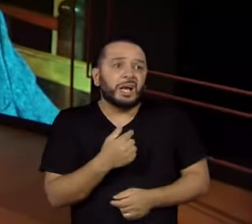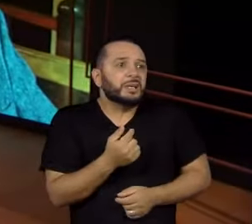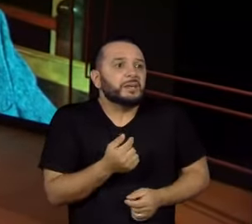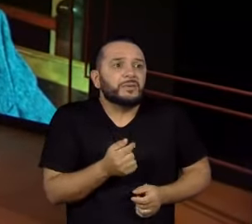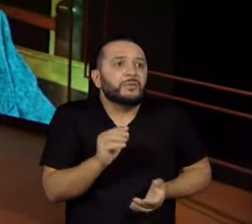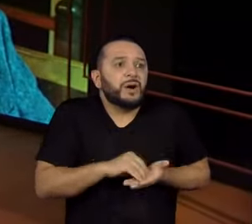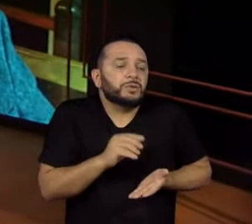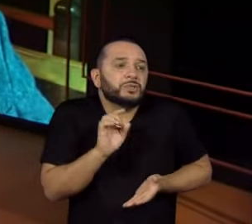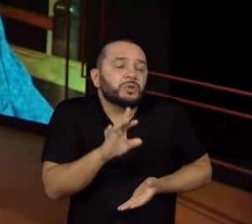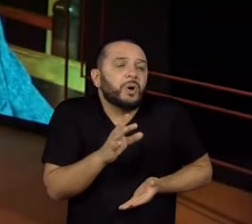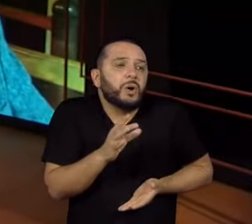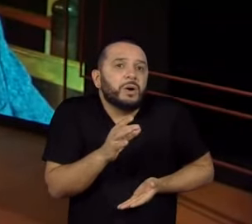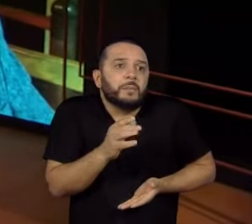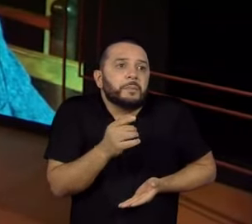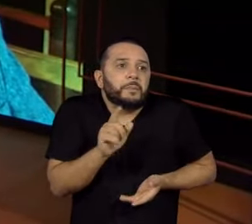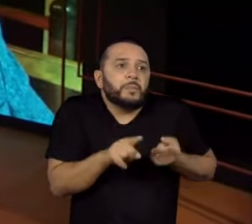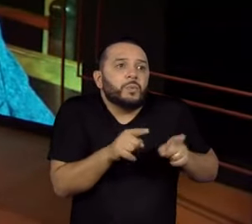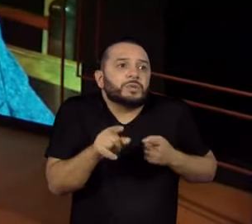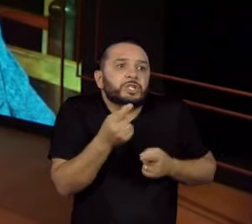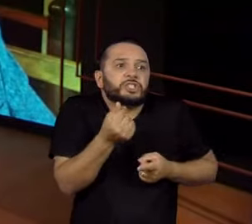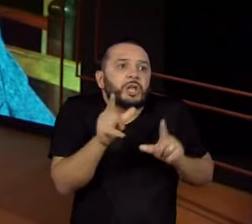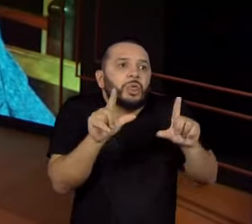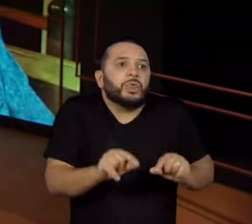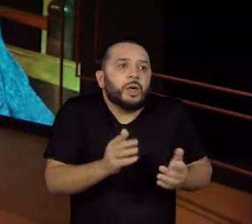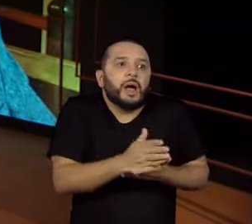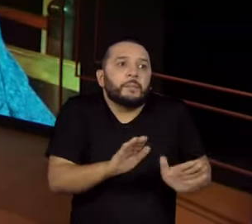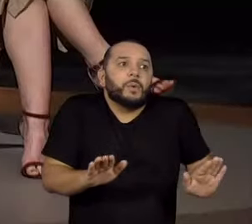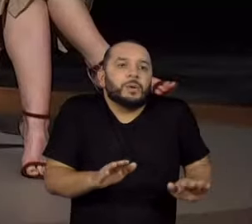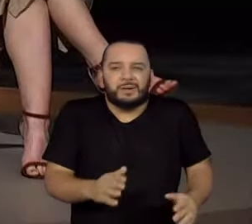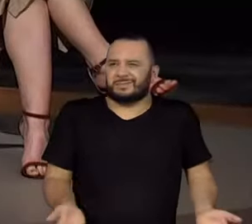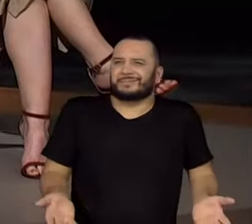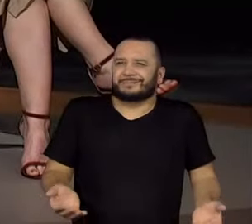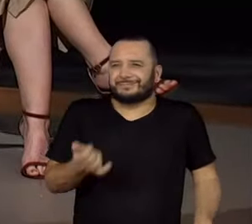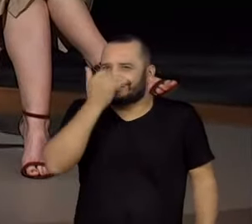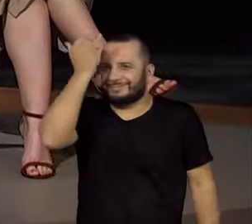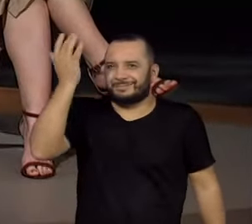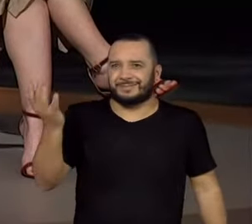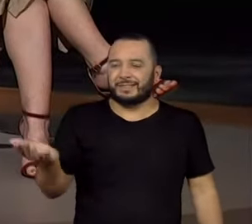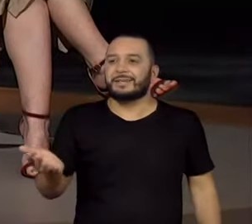né? Então, nesse caso. No caso do Ivan Cardoso, por exemplo, que